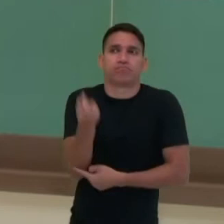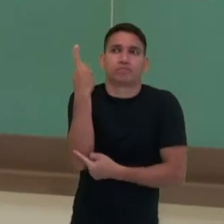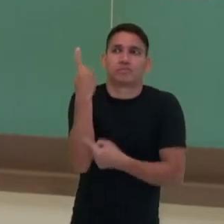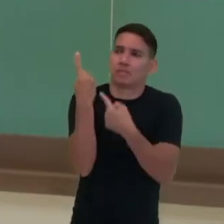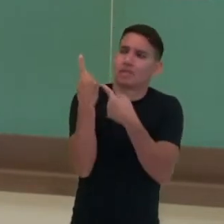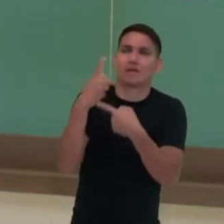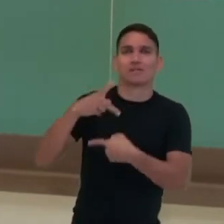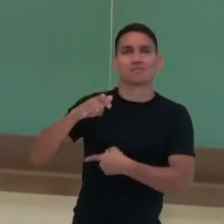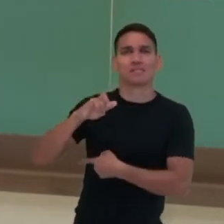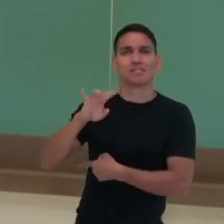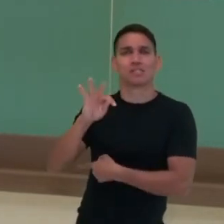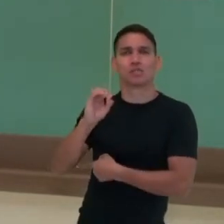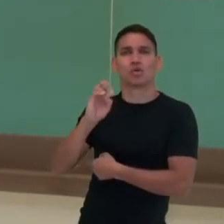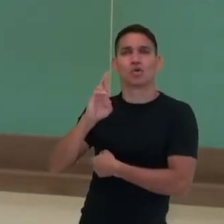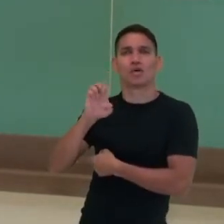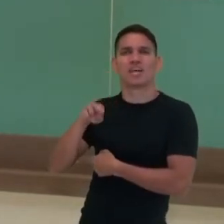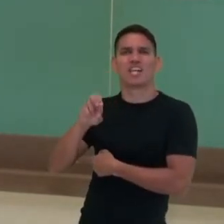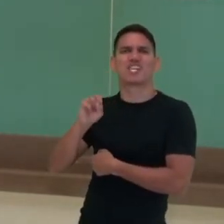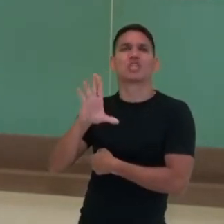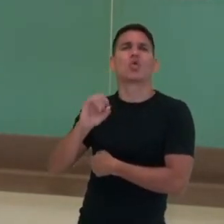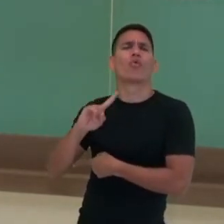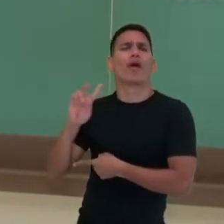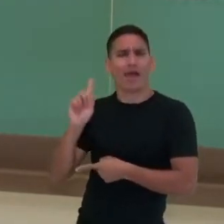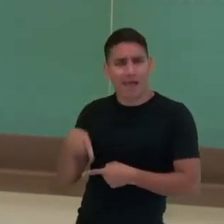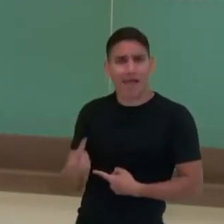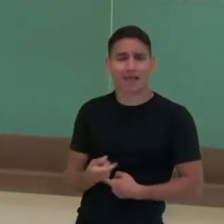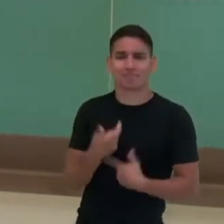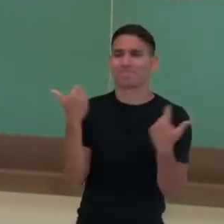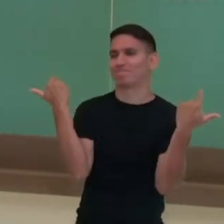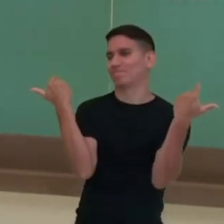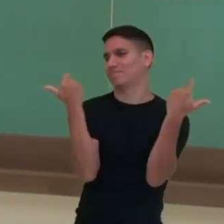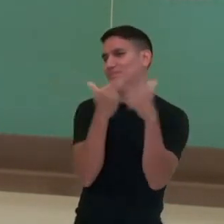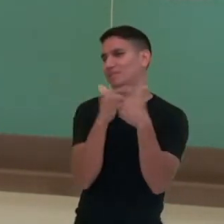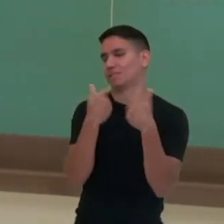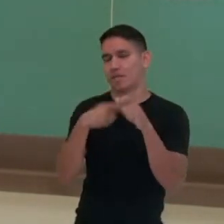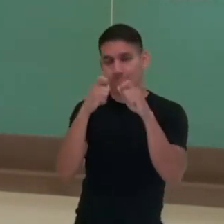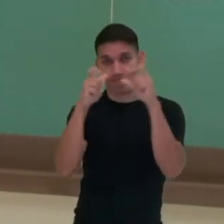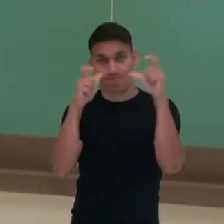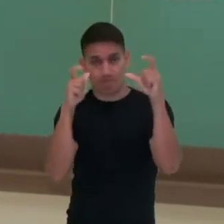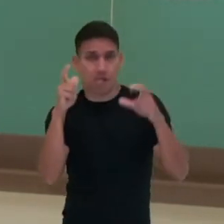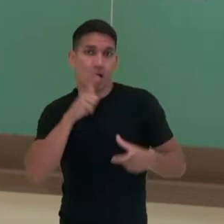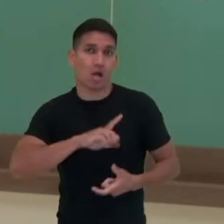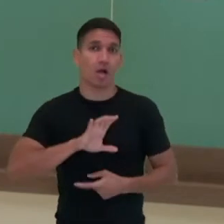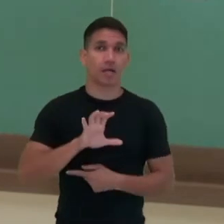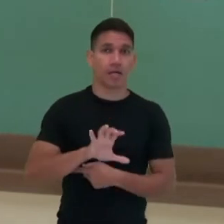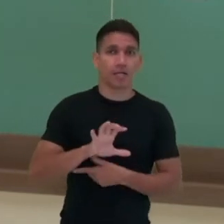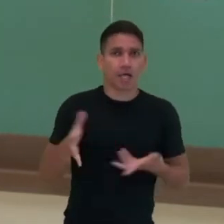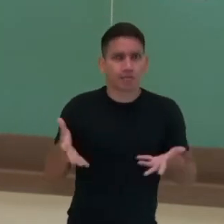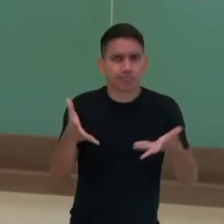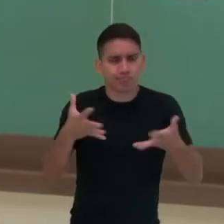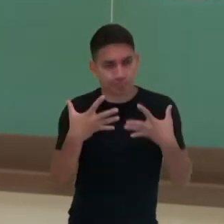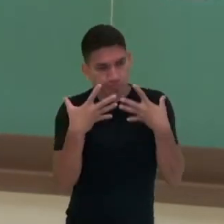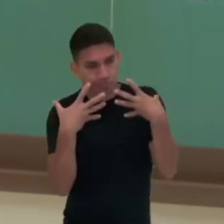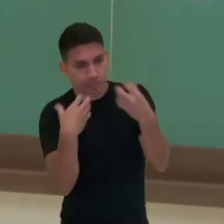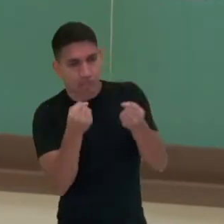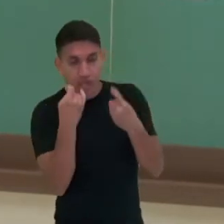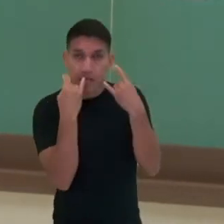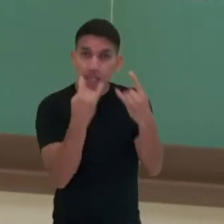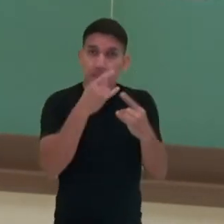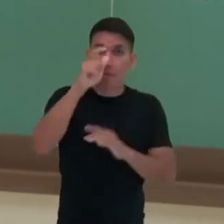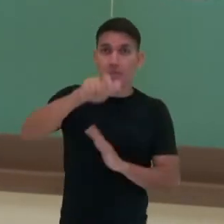fatos engraçados, inusitados, que vão chamar a atenção. E isso provoca então o interesse